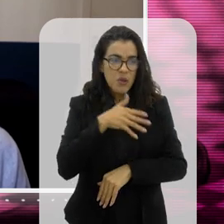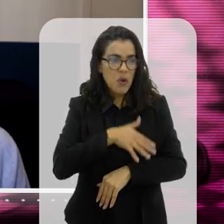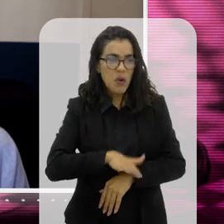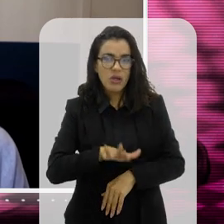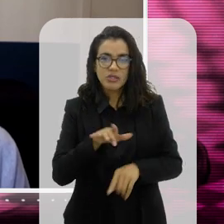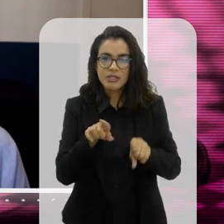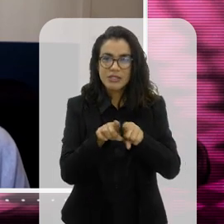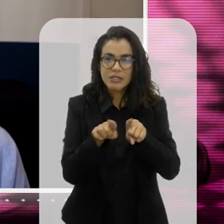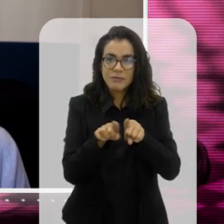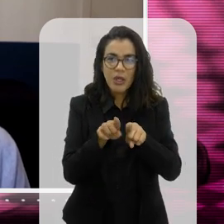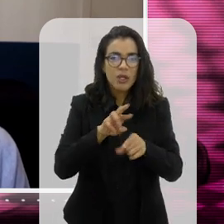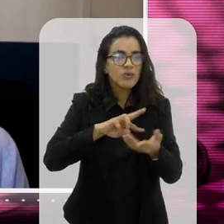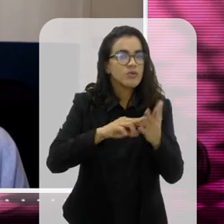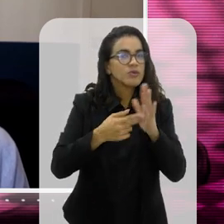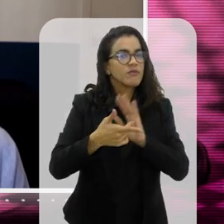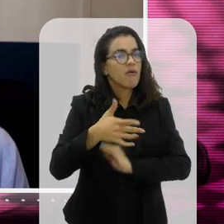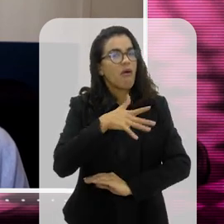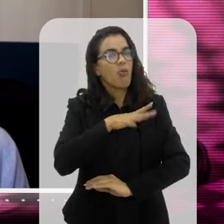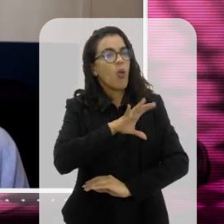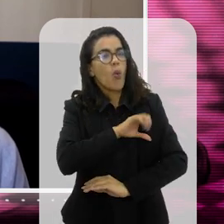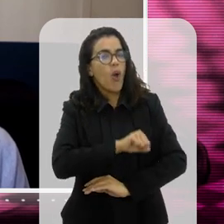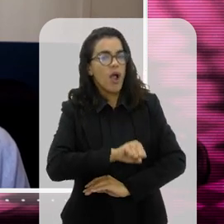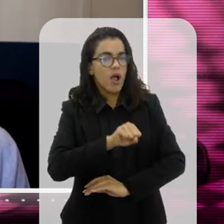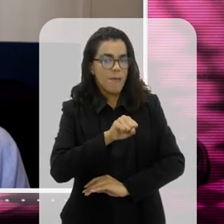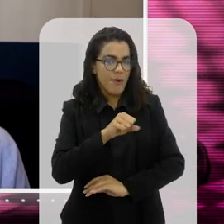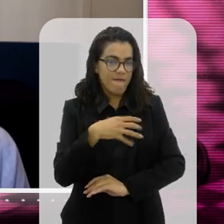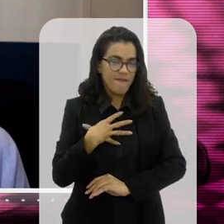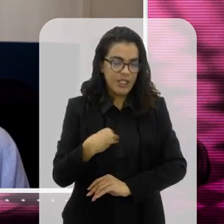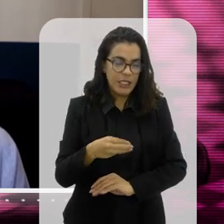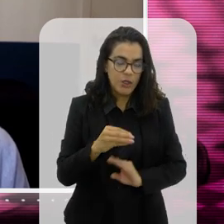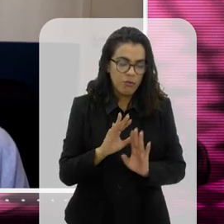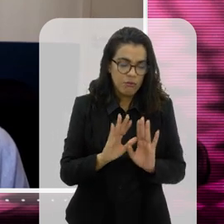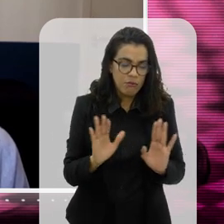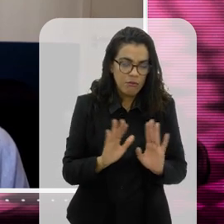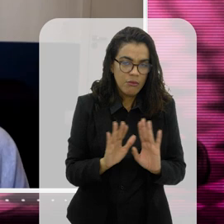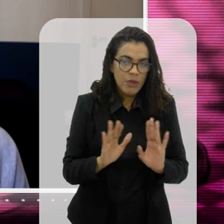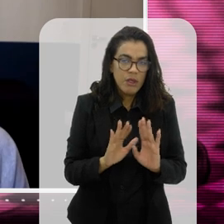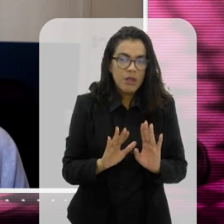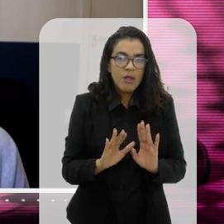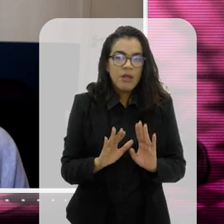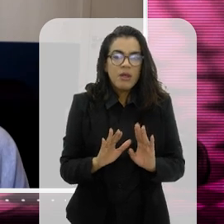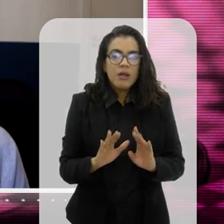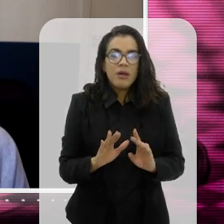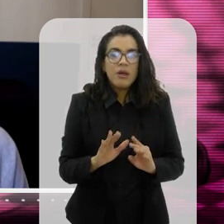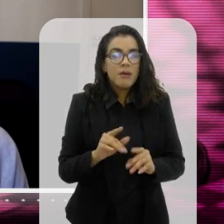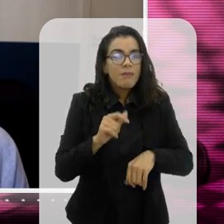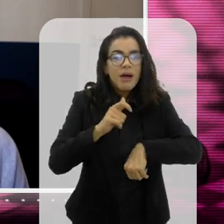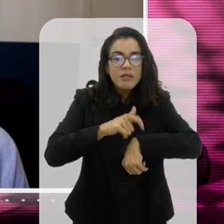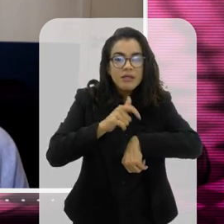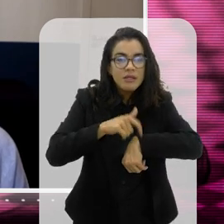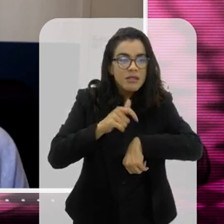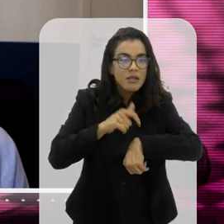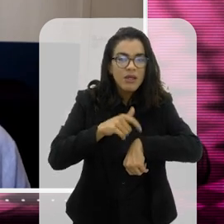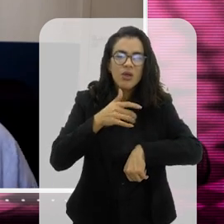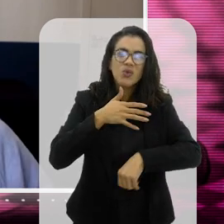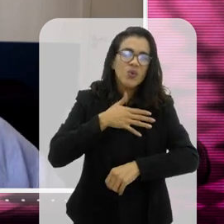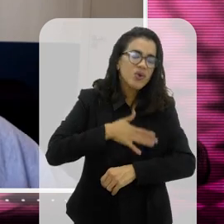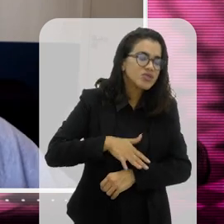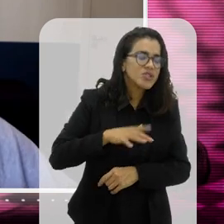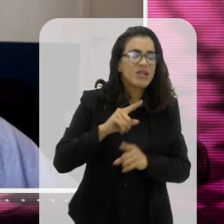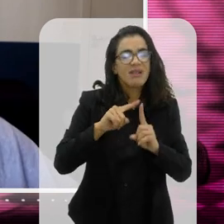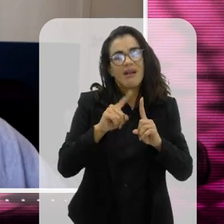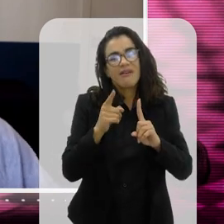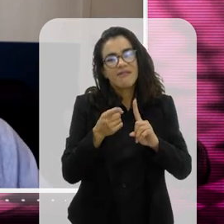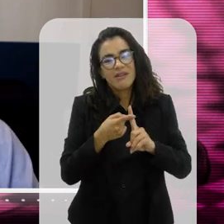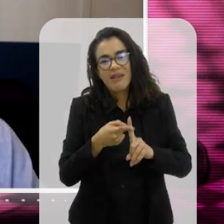momento você não gostar de. Não é que você não goste dos seus filhos, me corrijam se eu estiver falando alguma bobagem. Mas assim, naquele momento